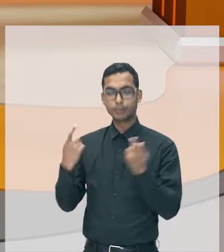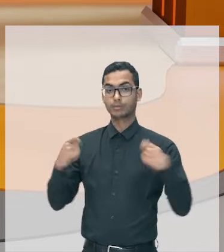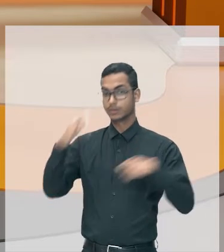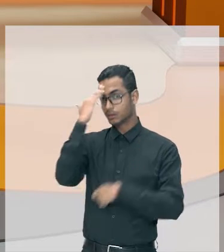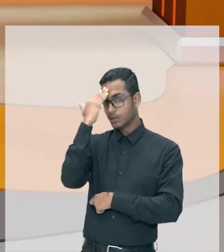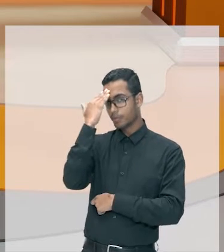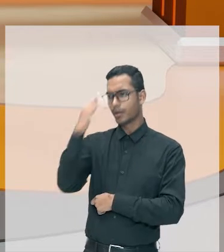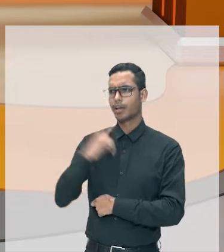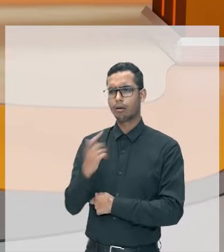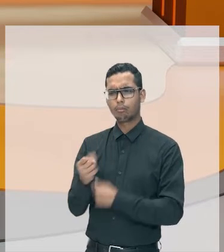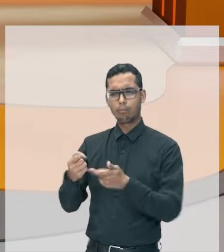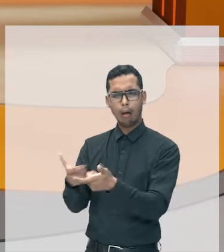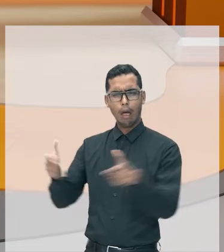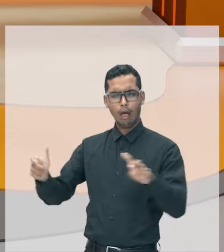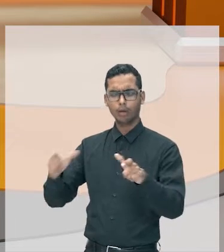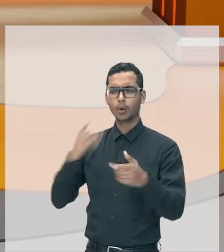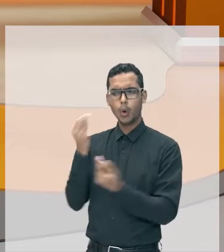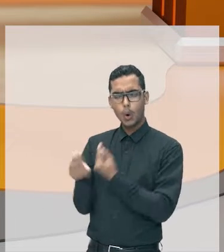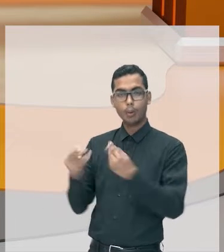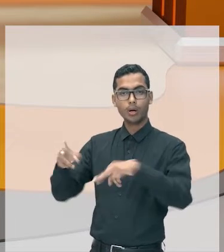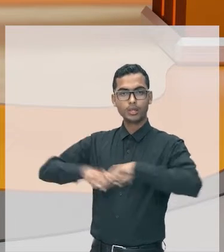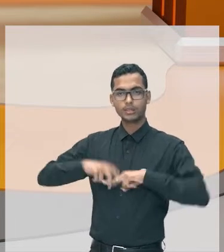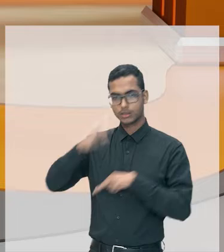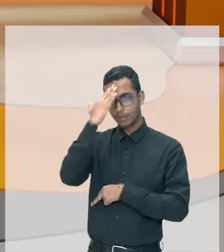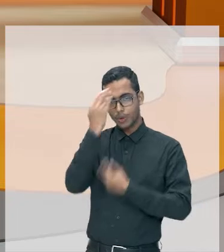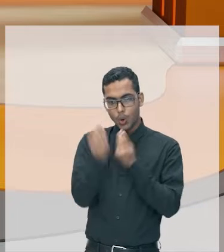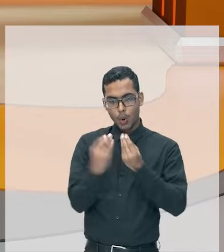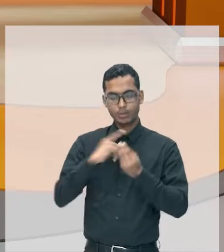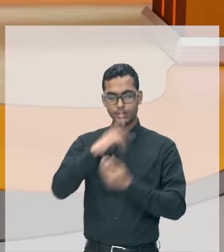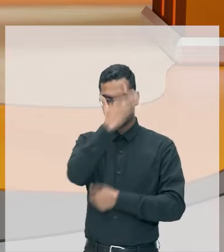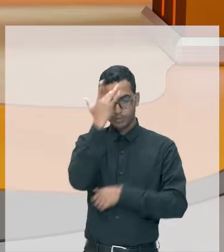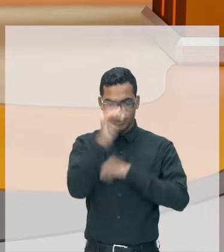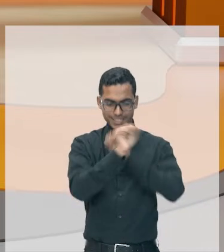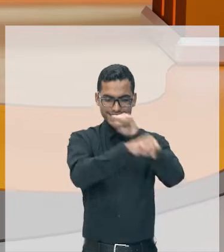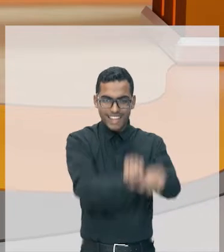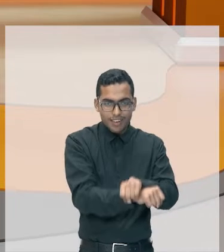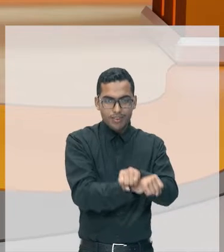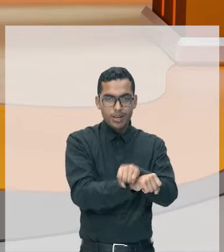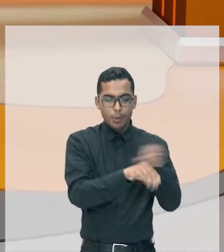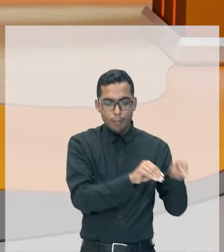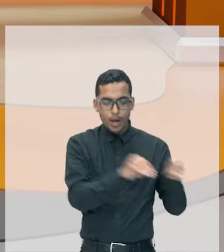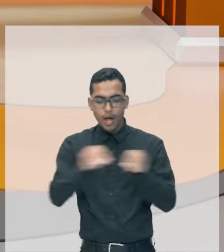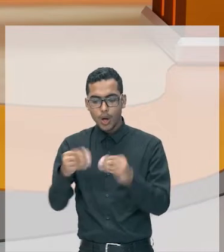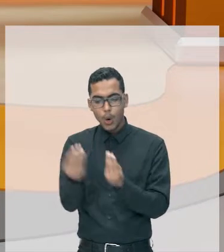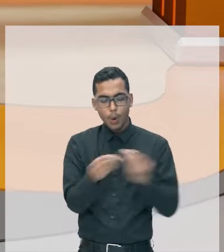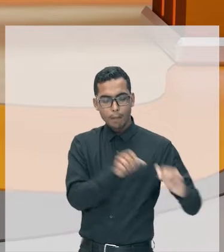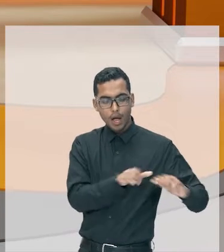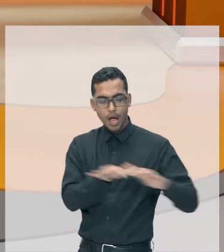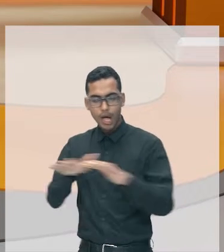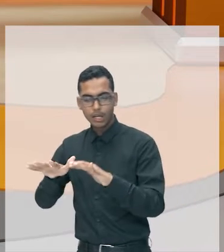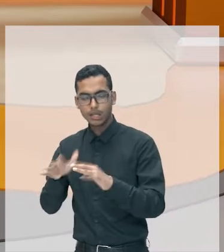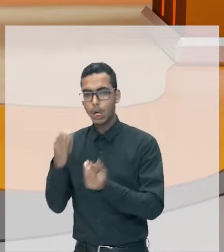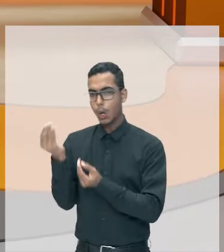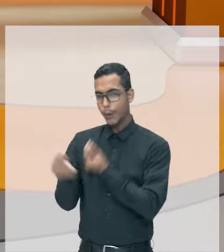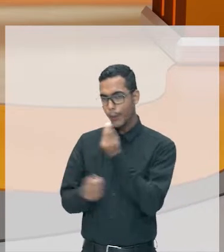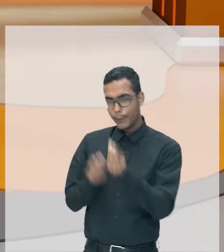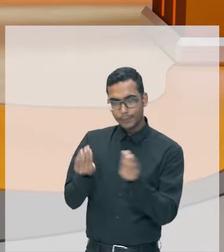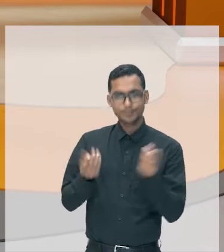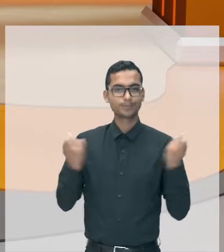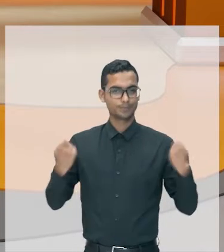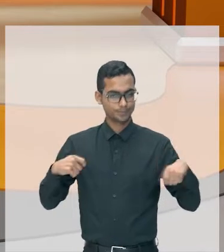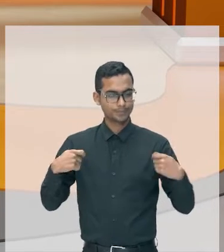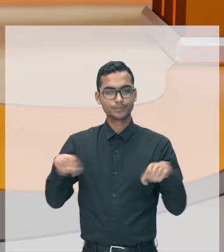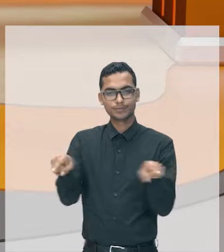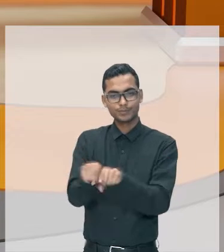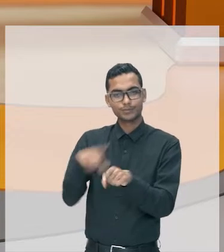e as atividades econômicas que estavam envolvidas essas pessoas dentro daquele contexto. Então, assim, através